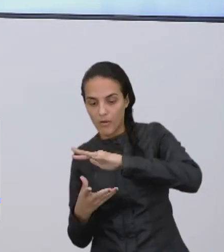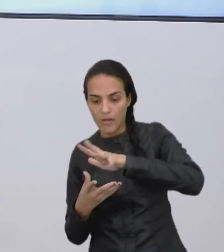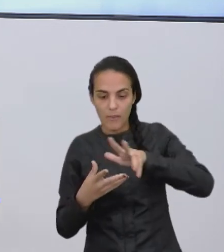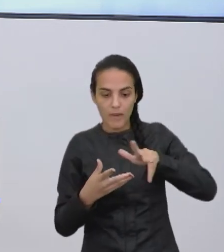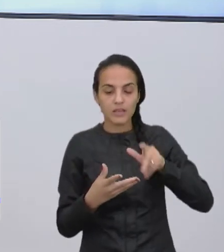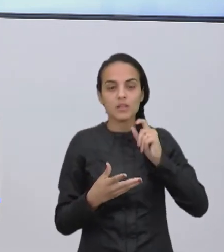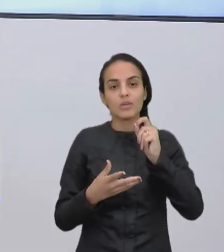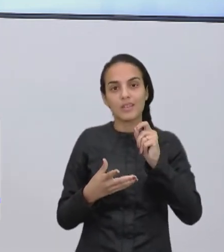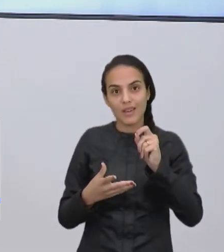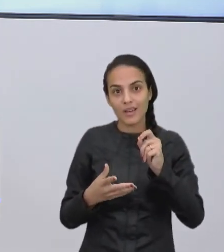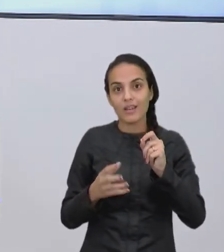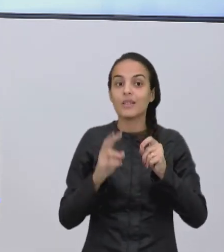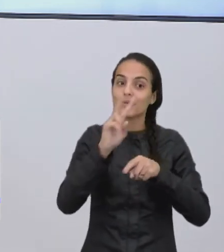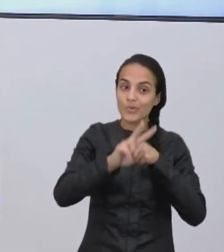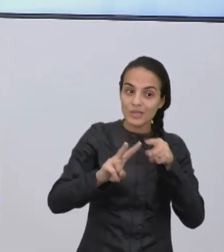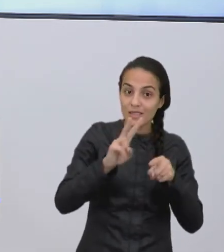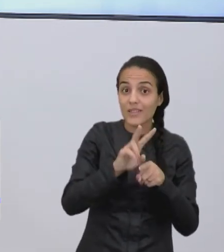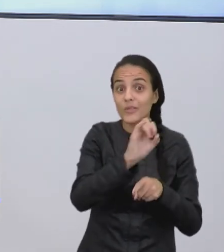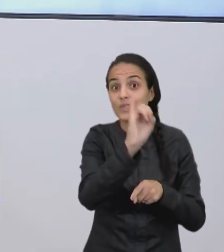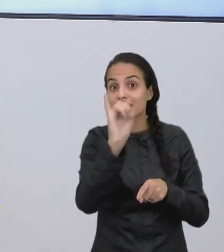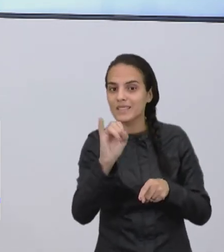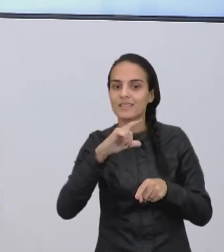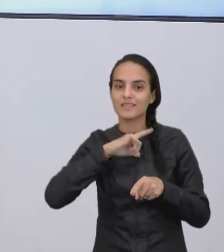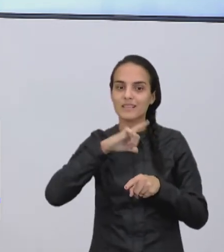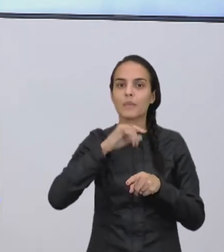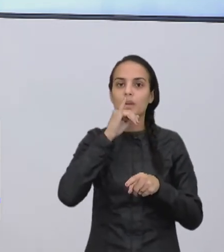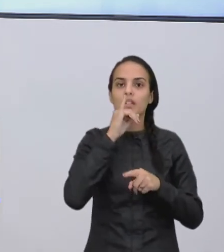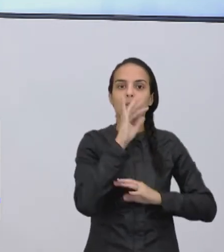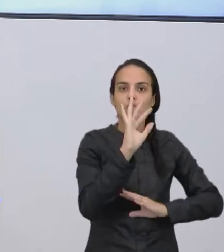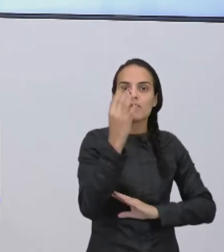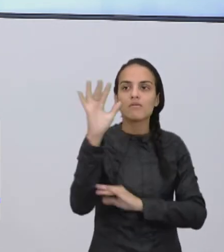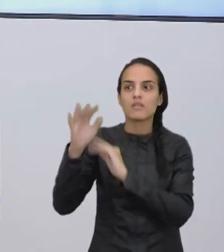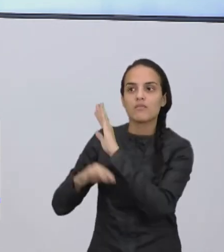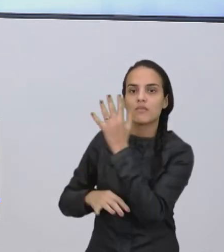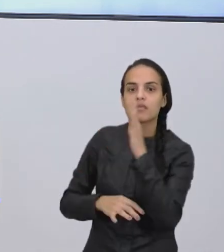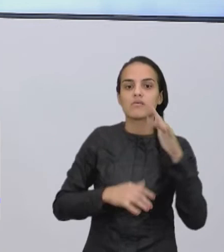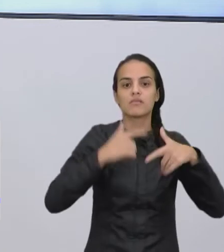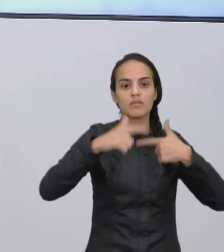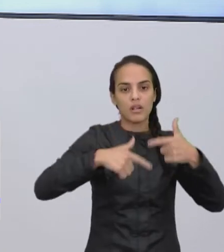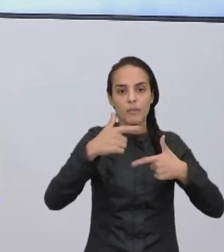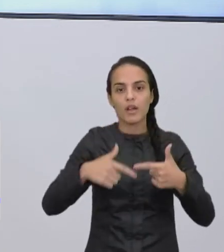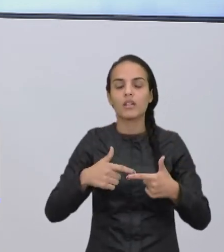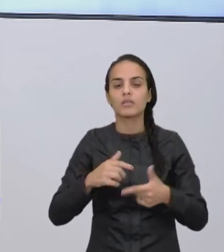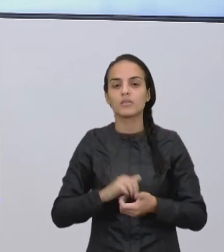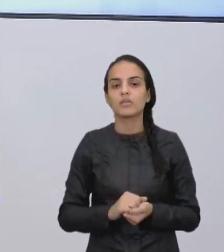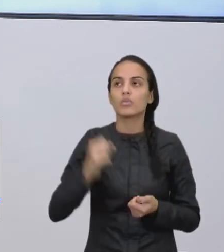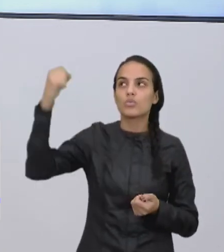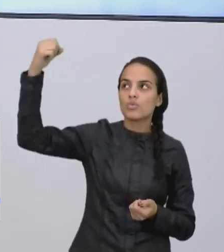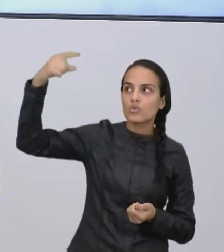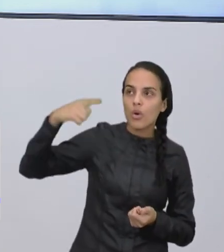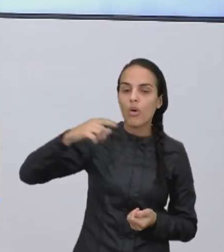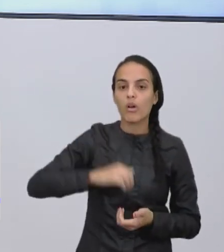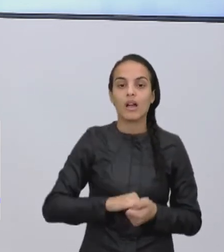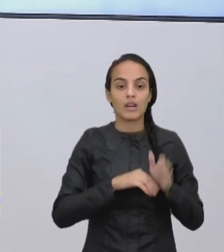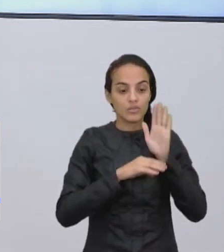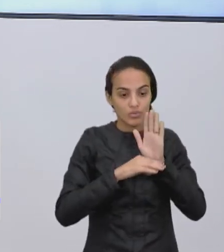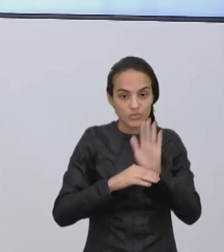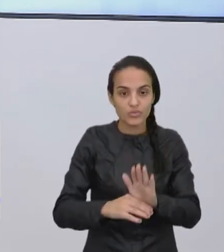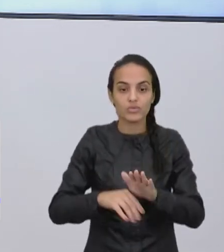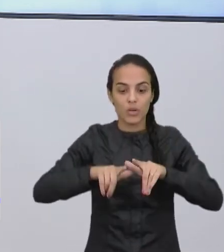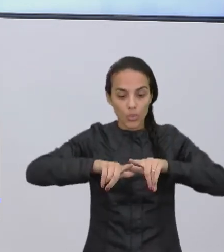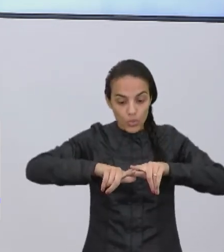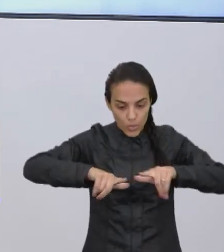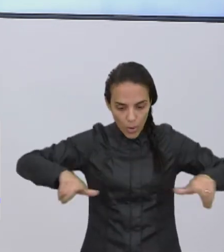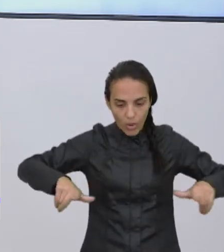sustentável se houver o reflorestamento, o trabalho com o solo, né? O enriquecimento, novamente, do solo